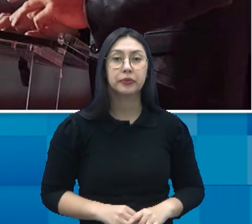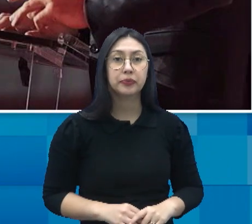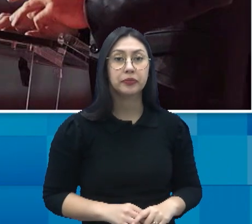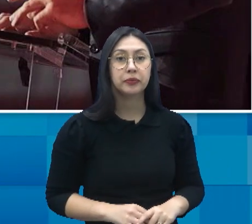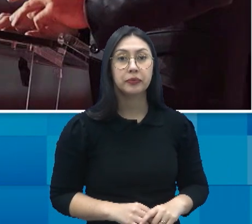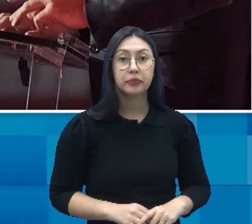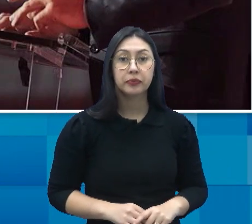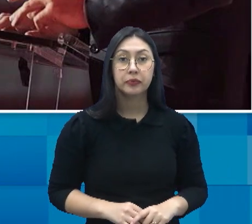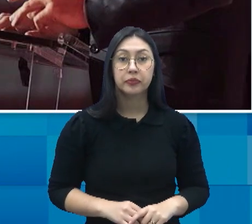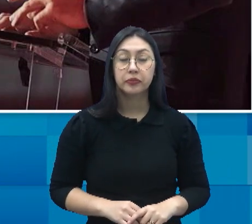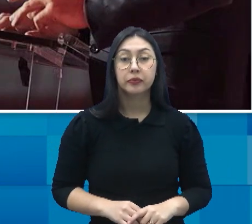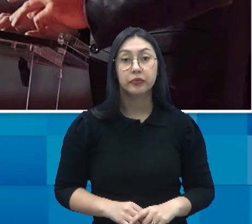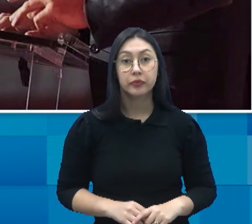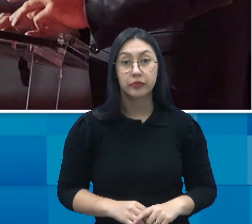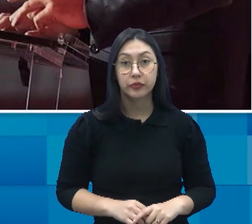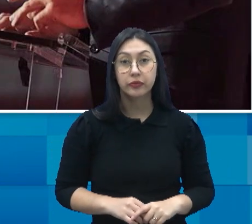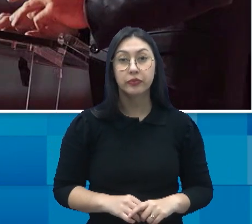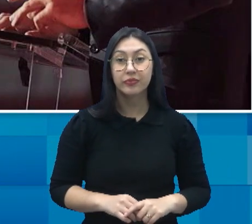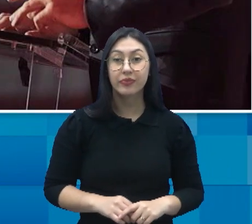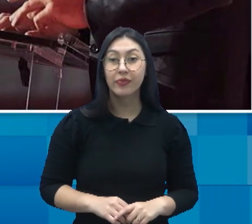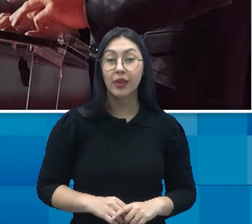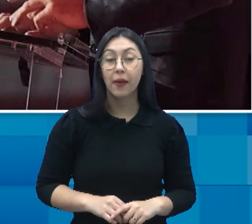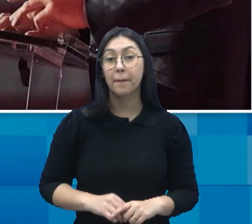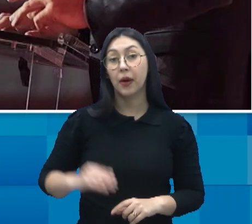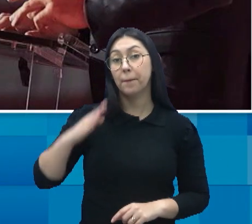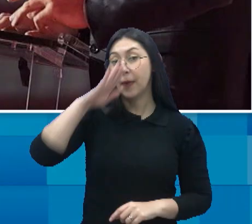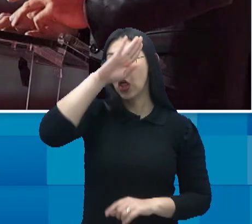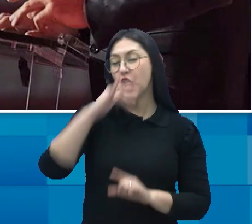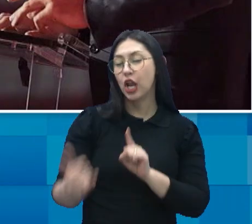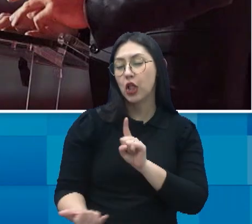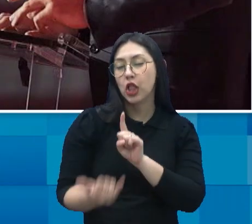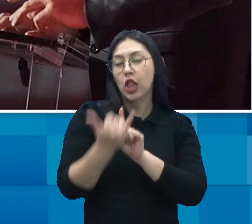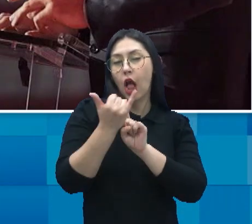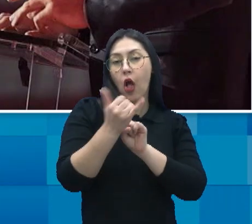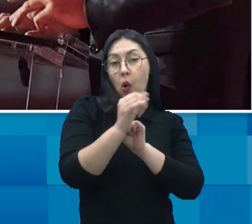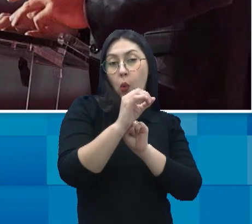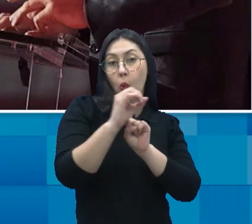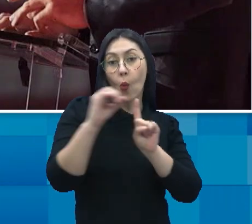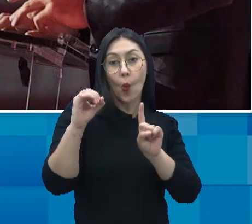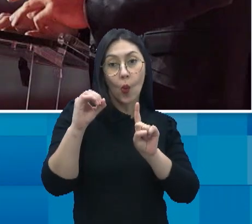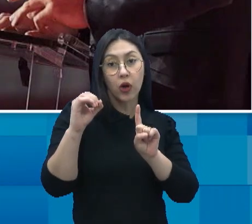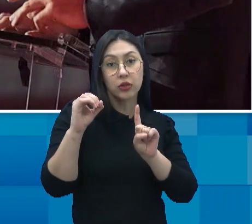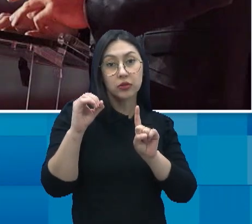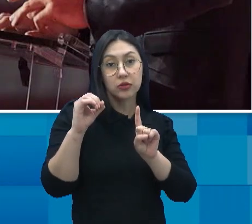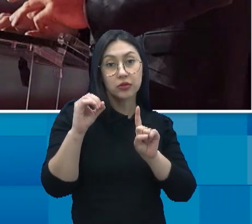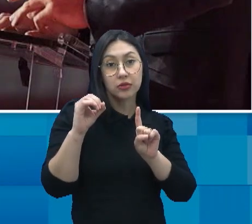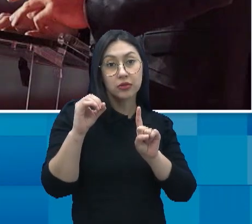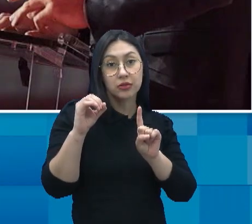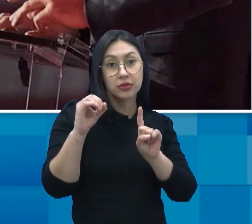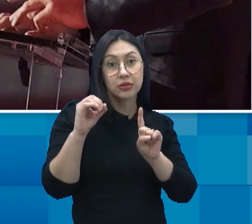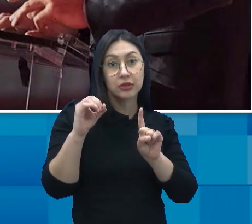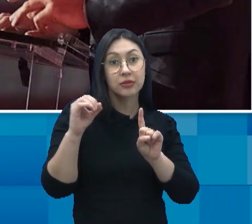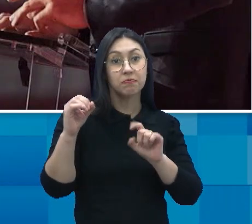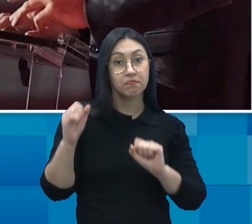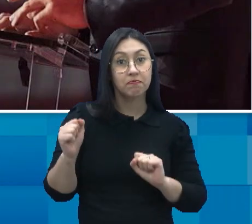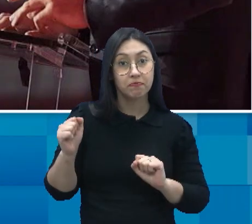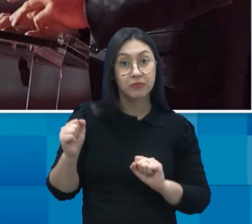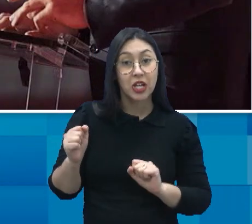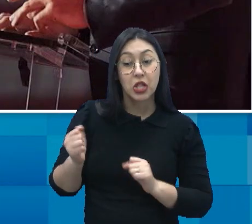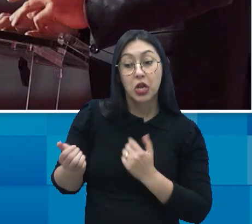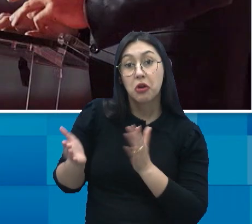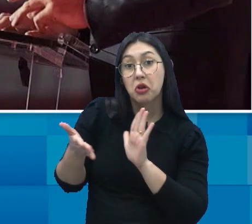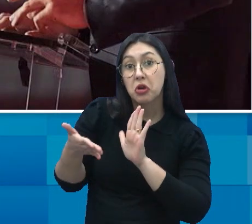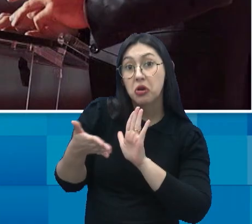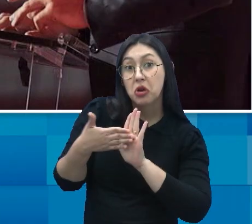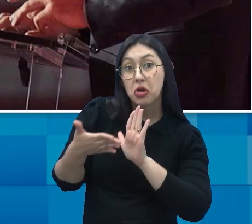Para deixar Bolsonaro impune de seus crimes, o Bananinha propôs as mais